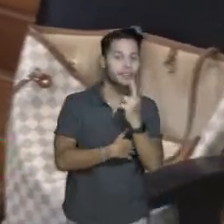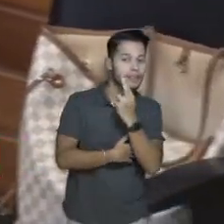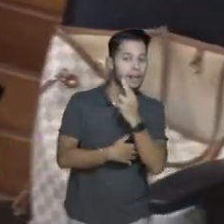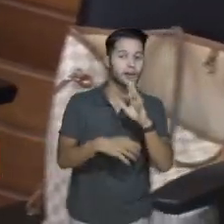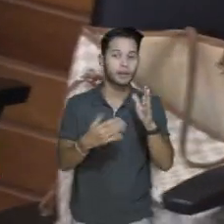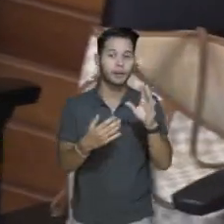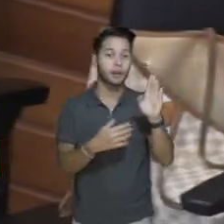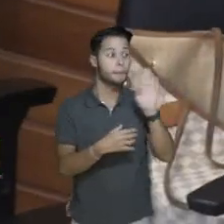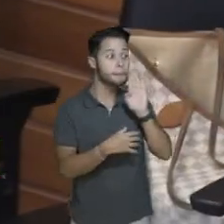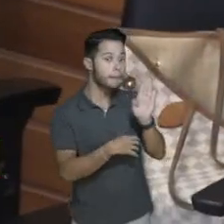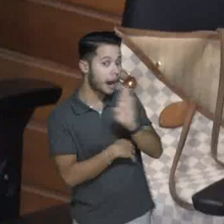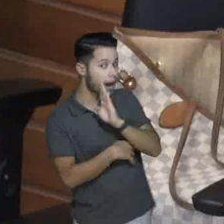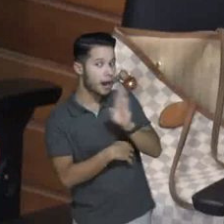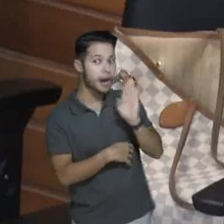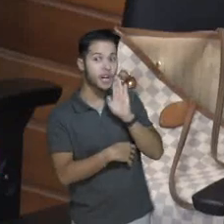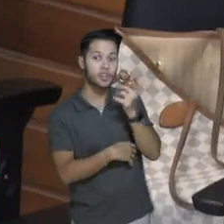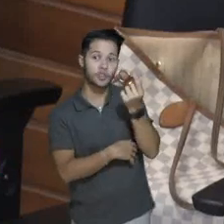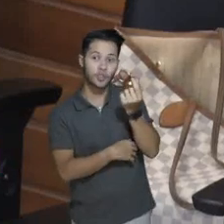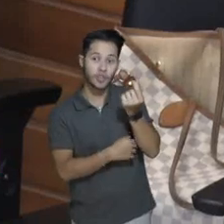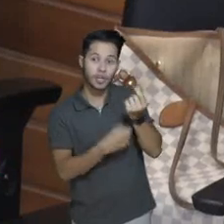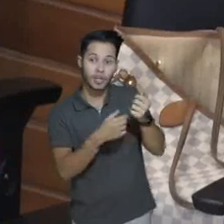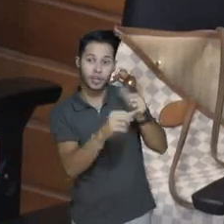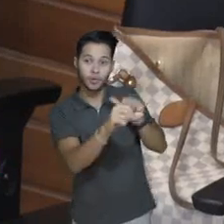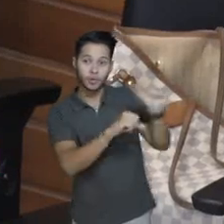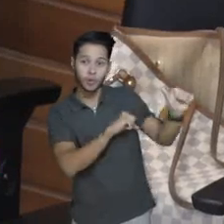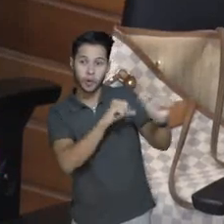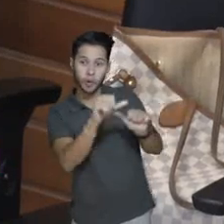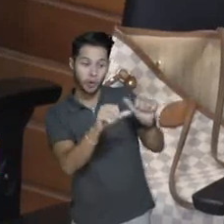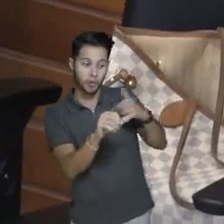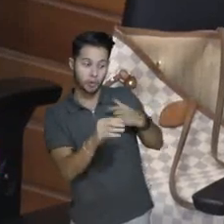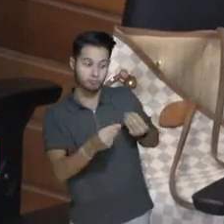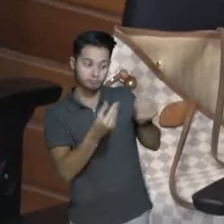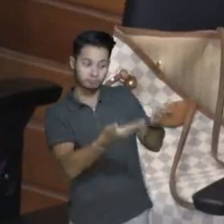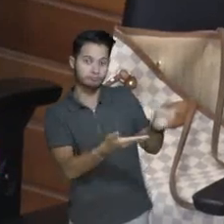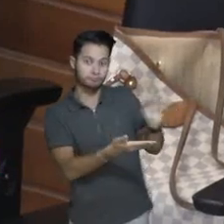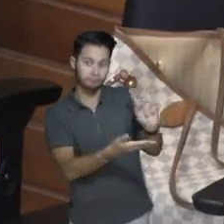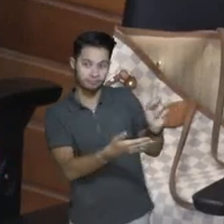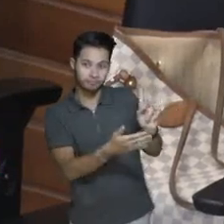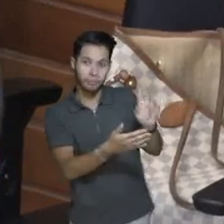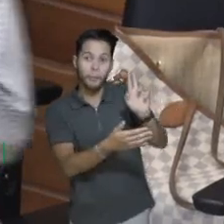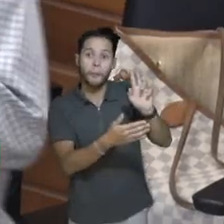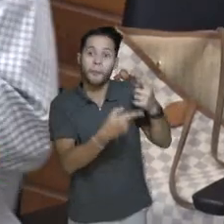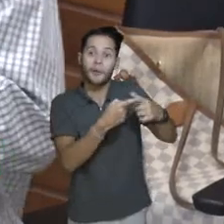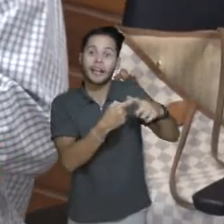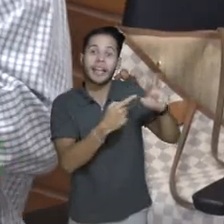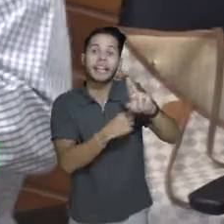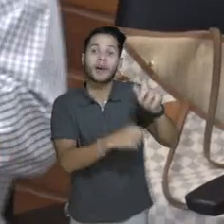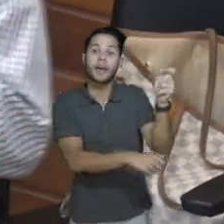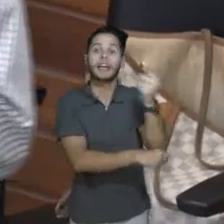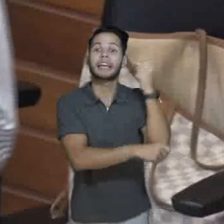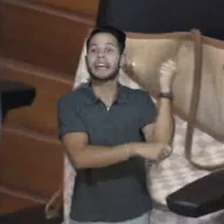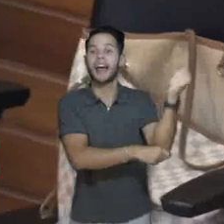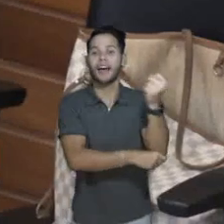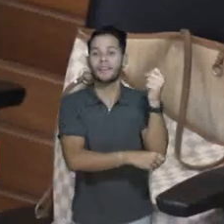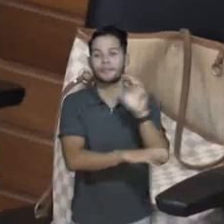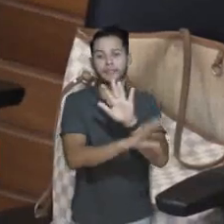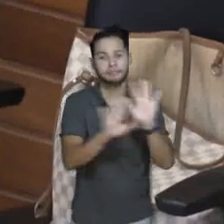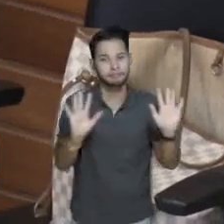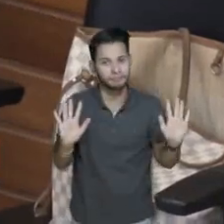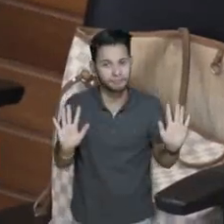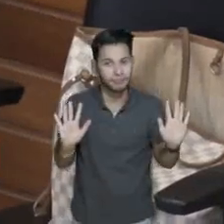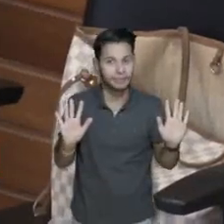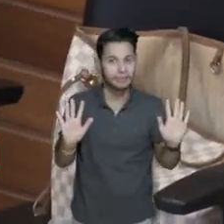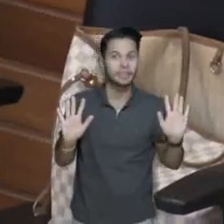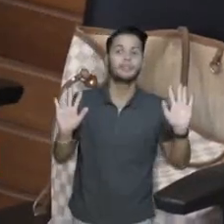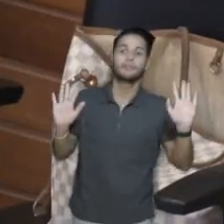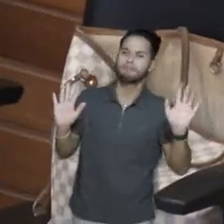Troco porque não é tão grave assim enfim o mais do que uma um apontar ao dedo